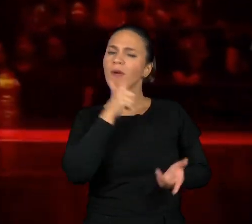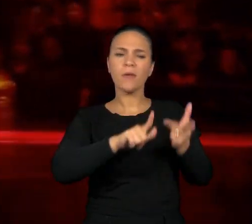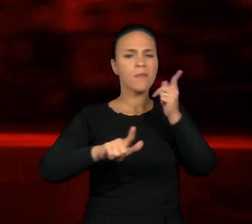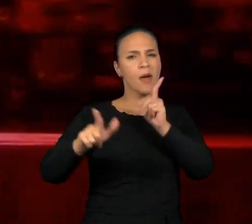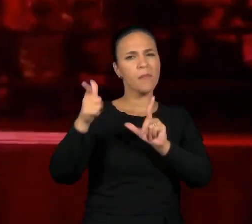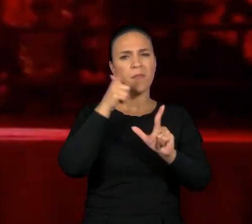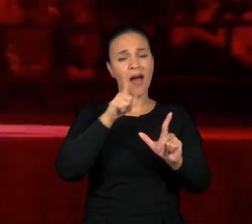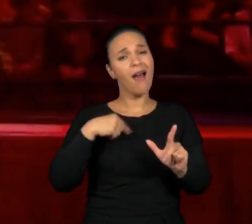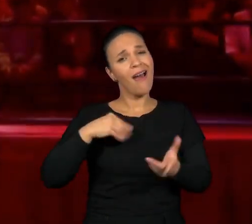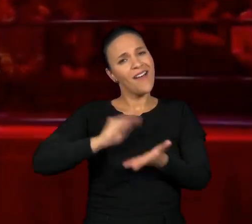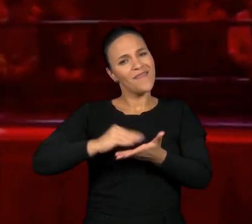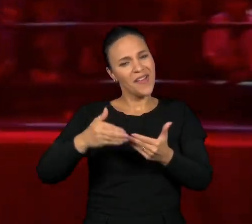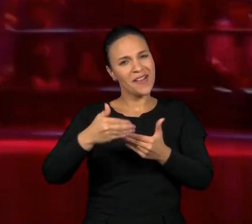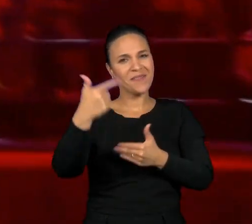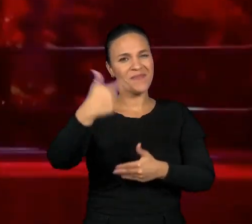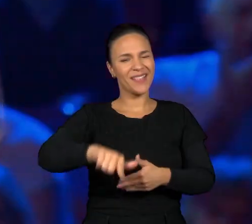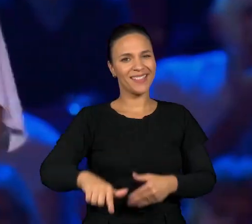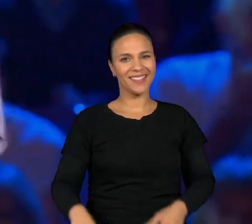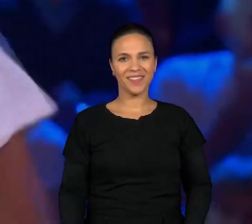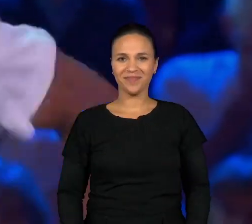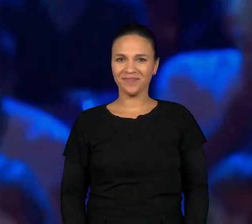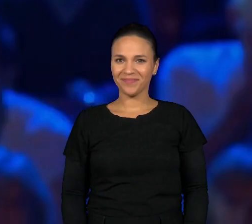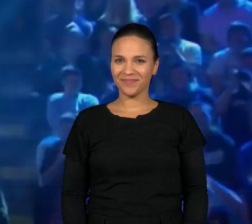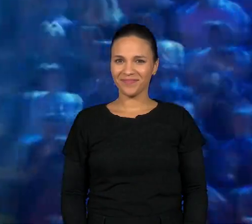estou conquistando.